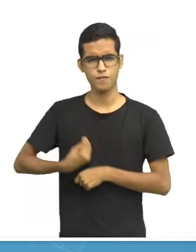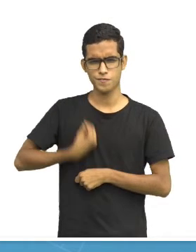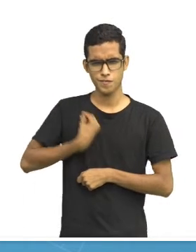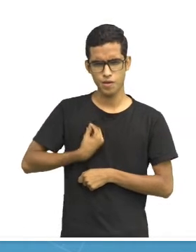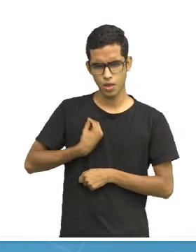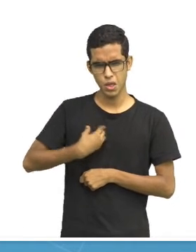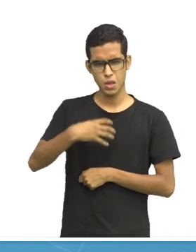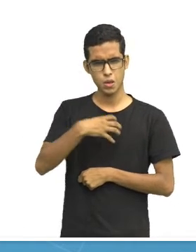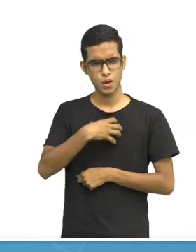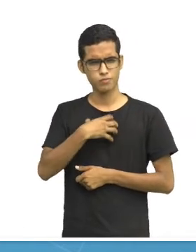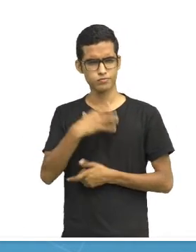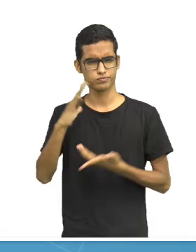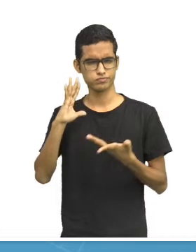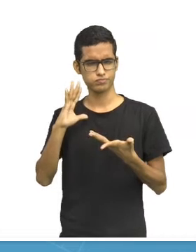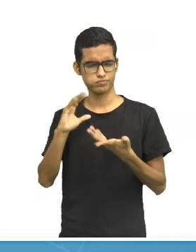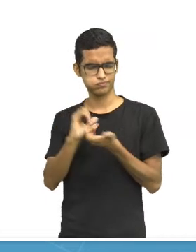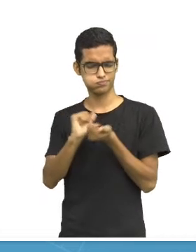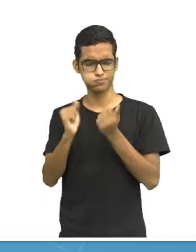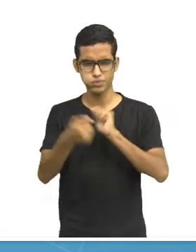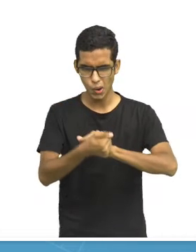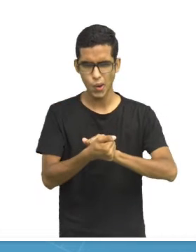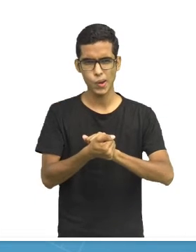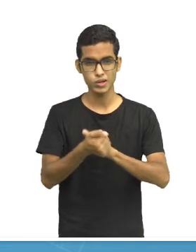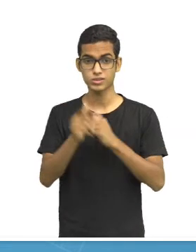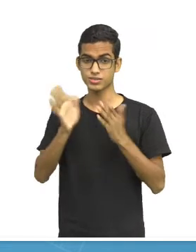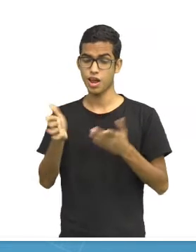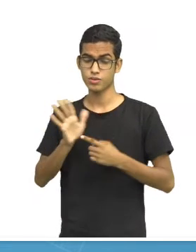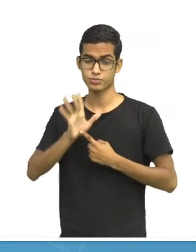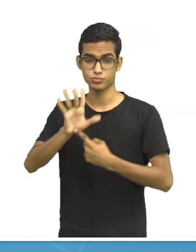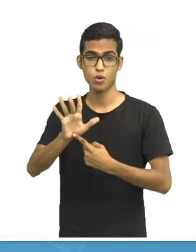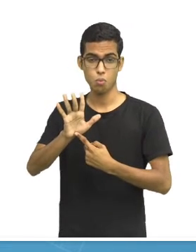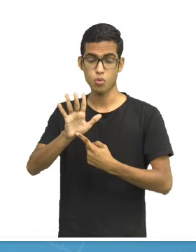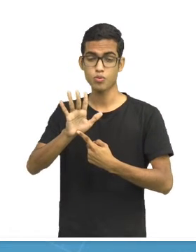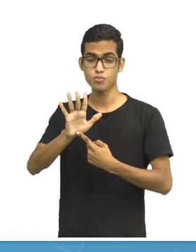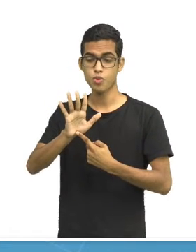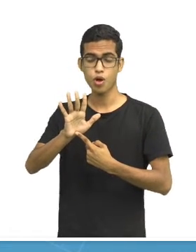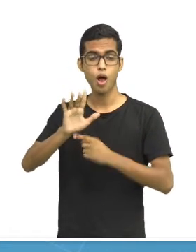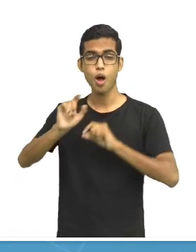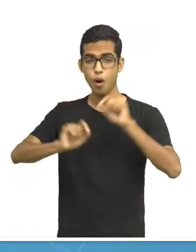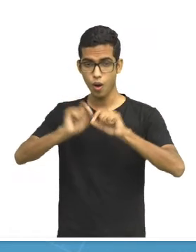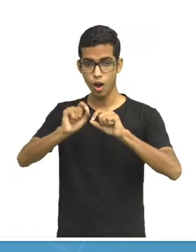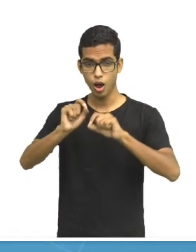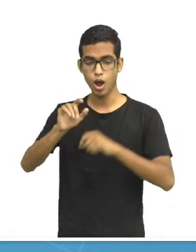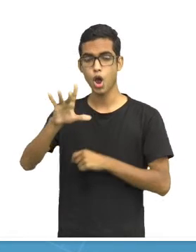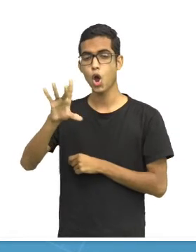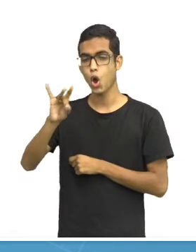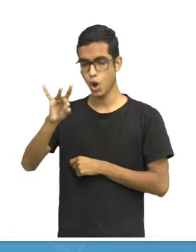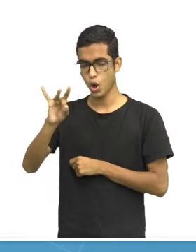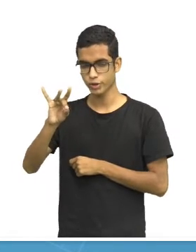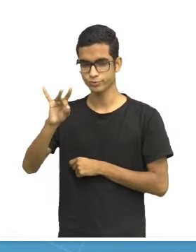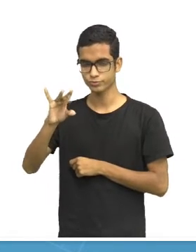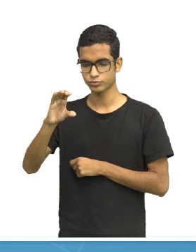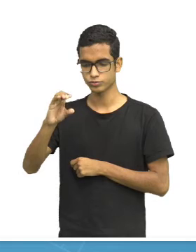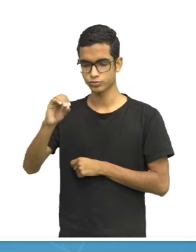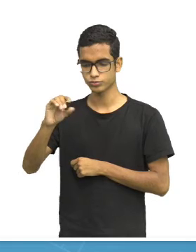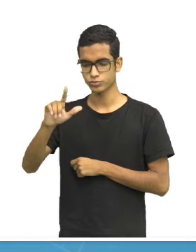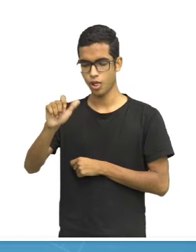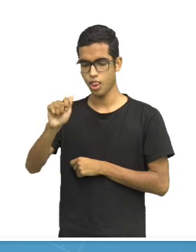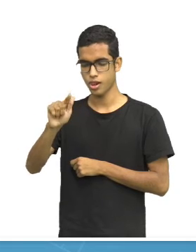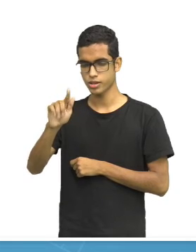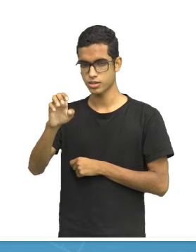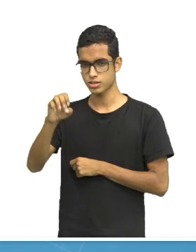ele apresentava collages, não é isso? Então, a gente pode considerar, então, como correto